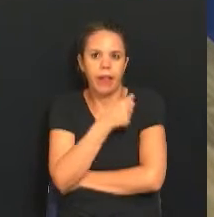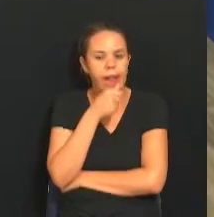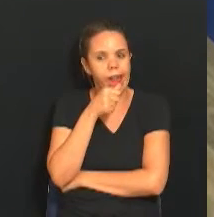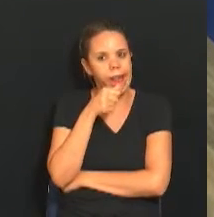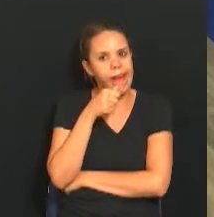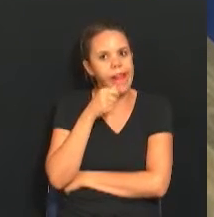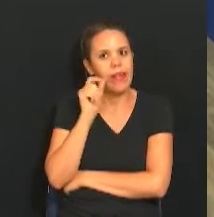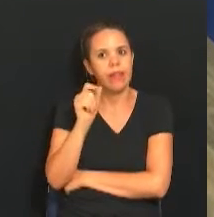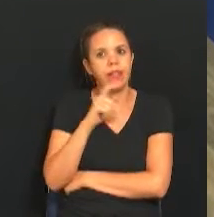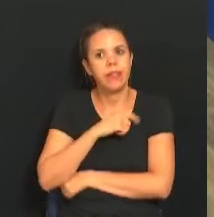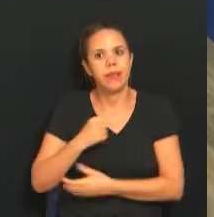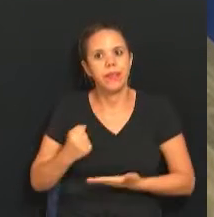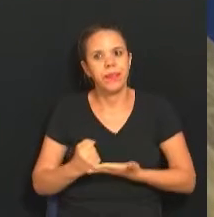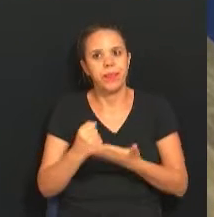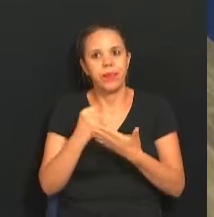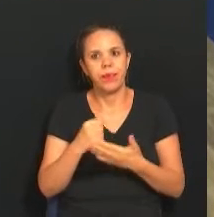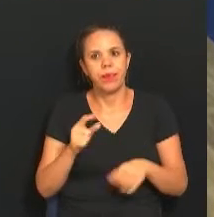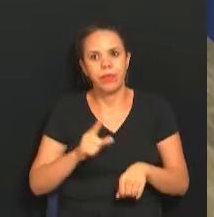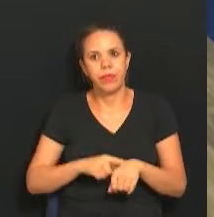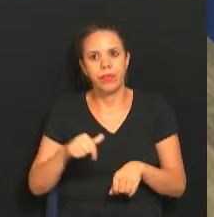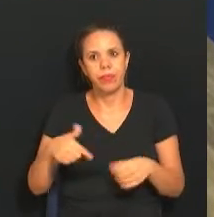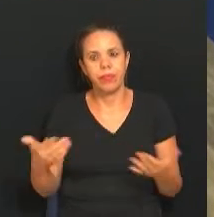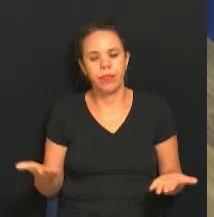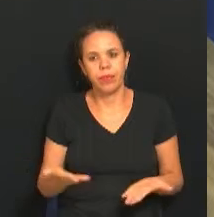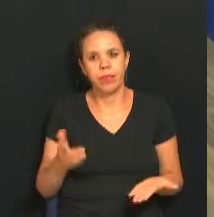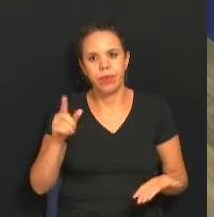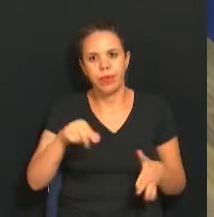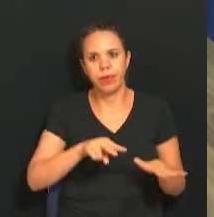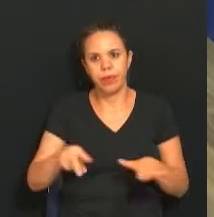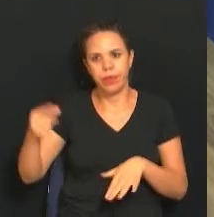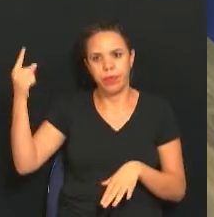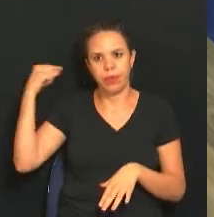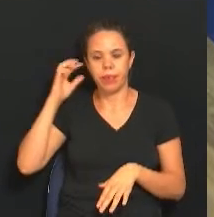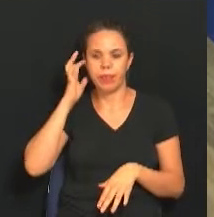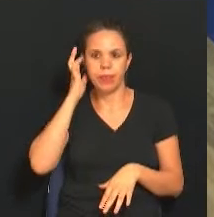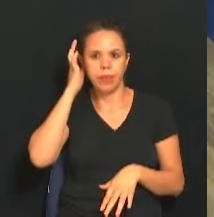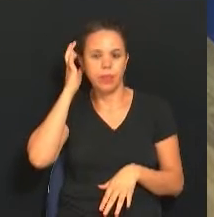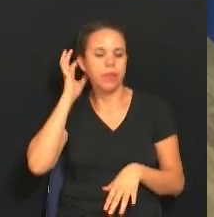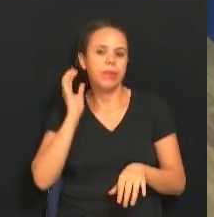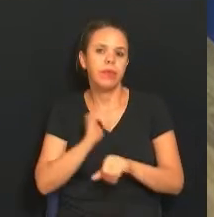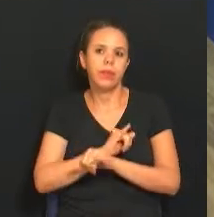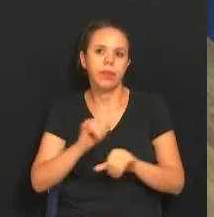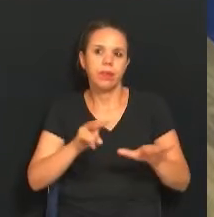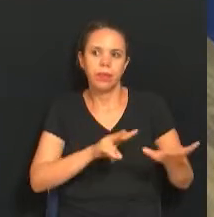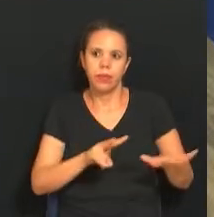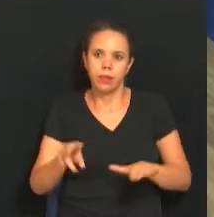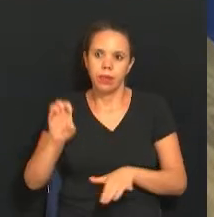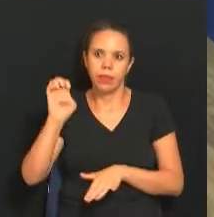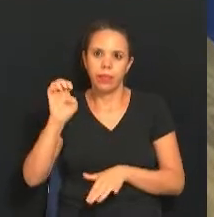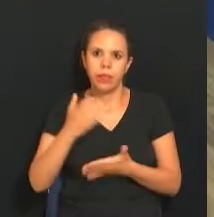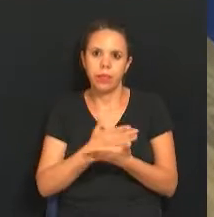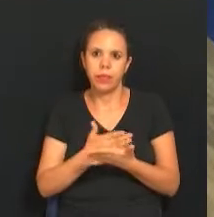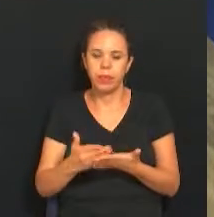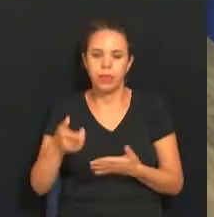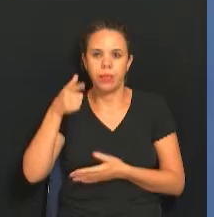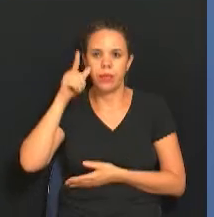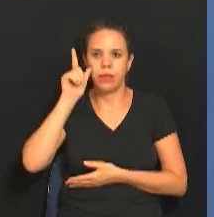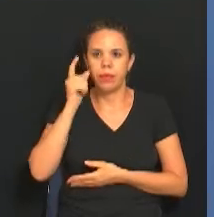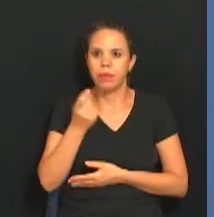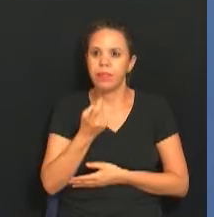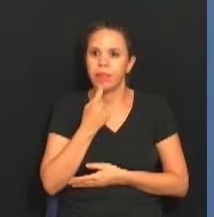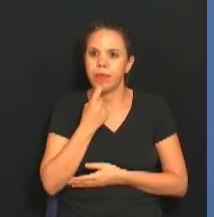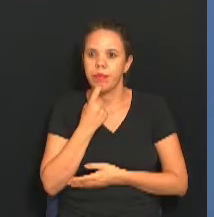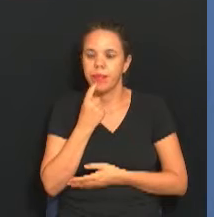eu que tenha ajudado e muito nesse momento né é isso semana passada foi anunciada a semana aí ela começou ontem em